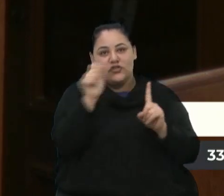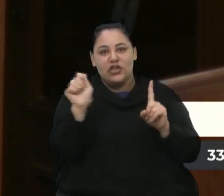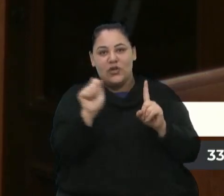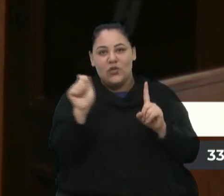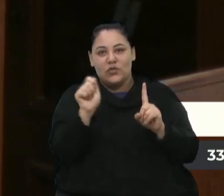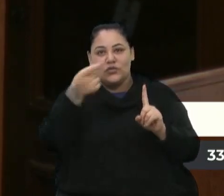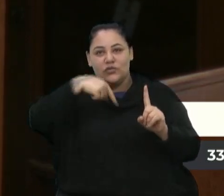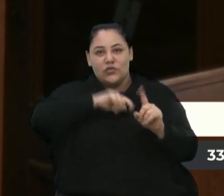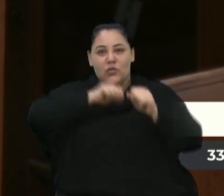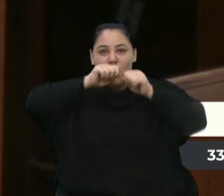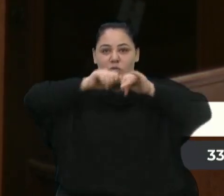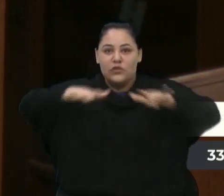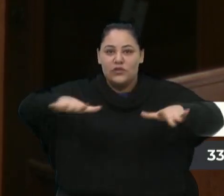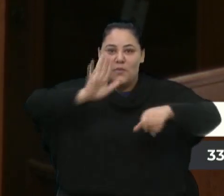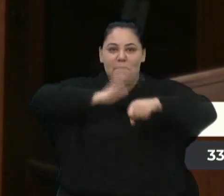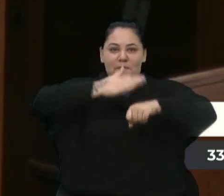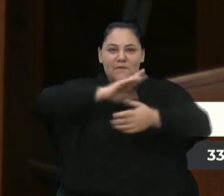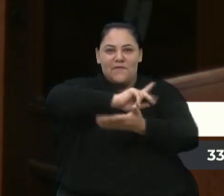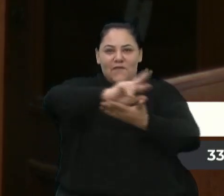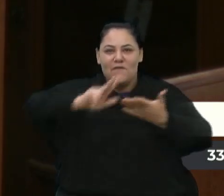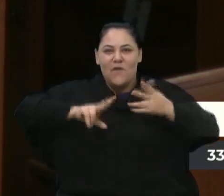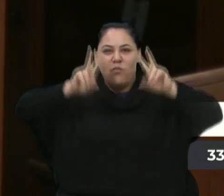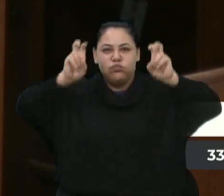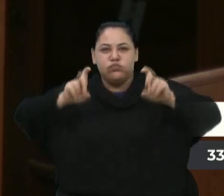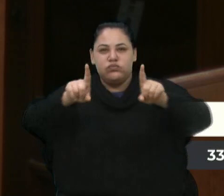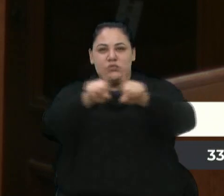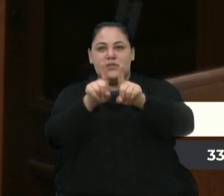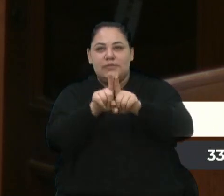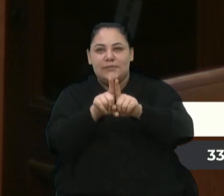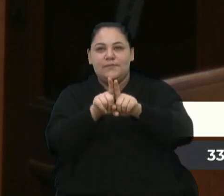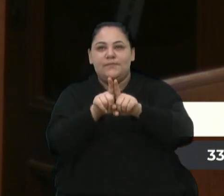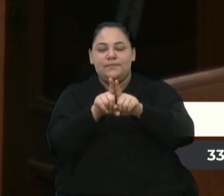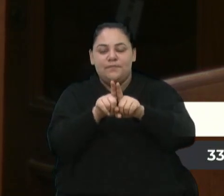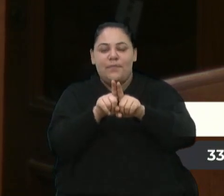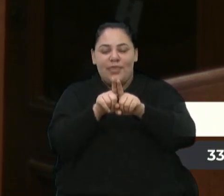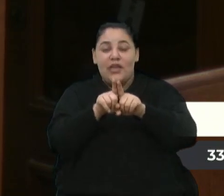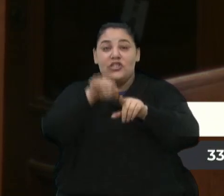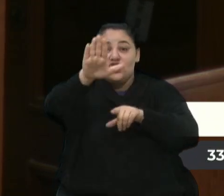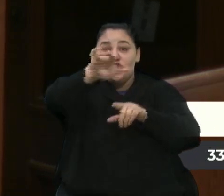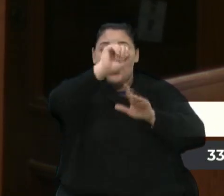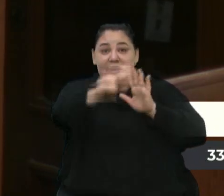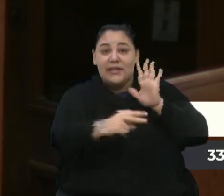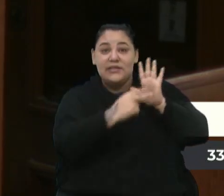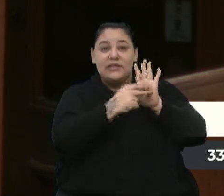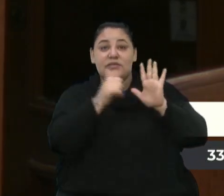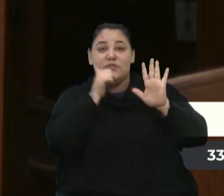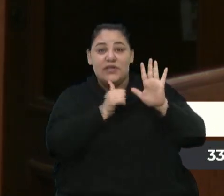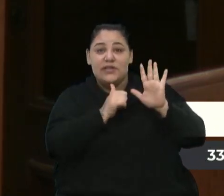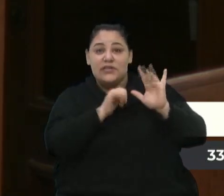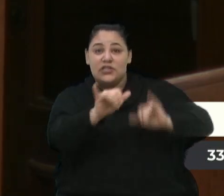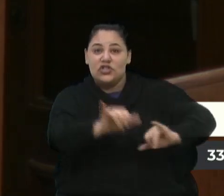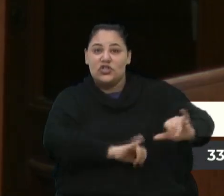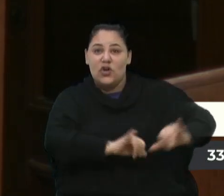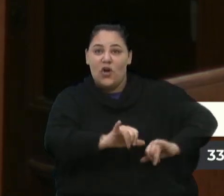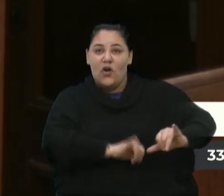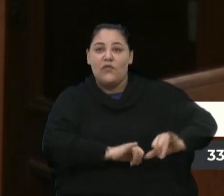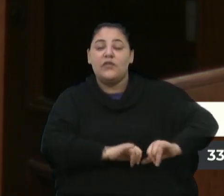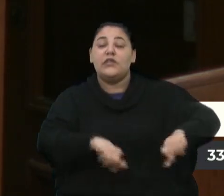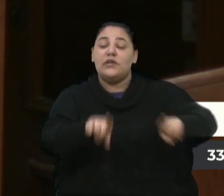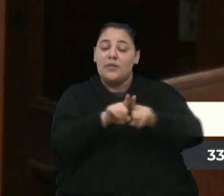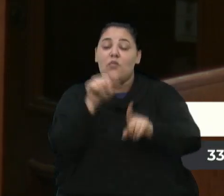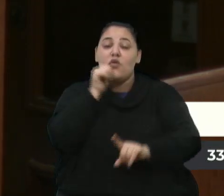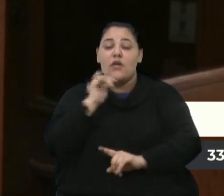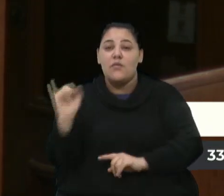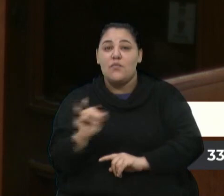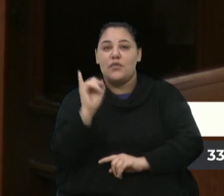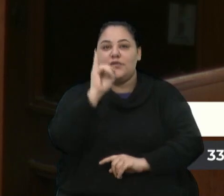compartilhando os mais diversos assuntos e buscando trazer pessoas, buscando trazer mulheres que são lideranças e